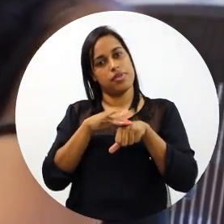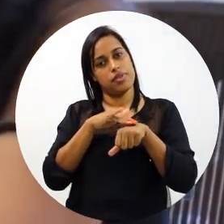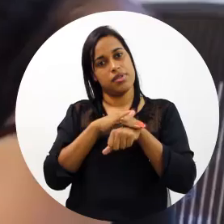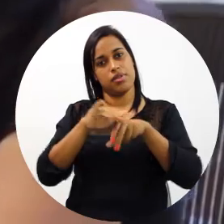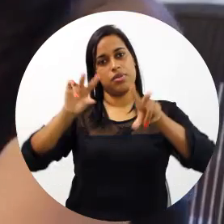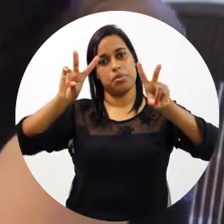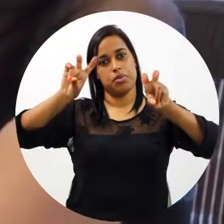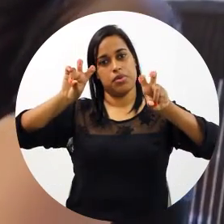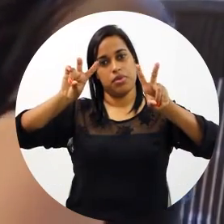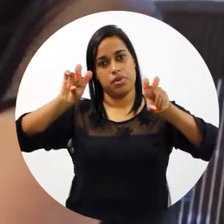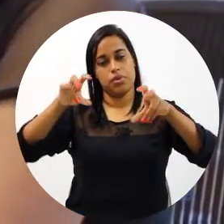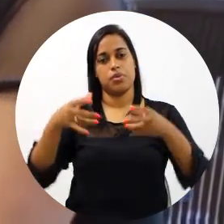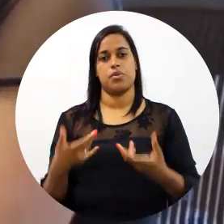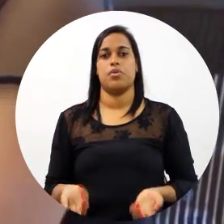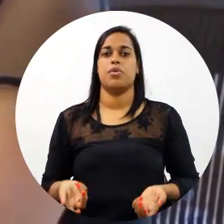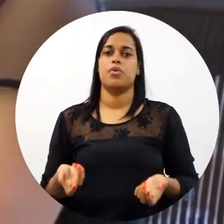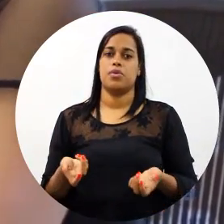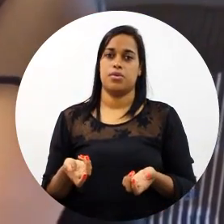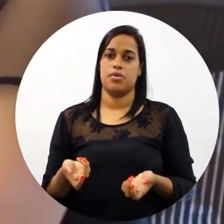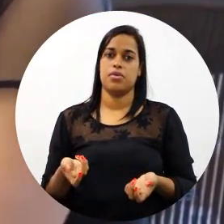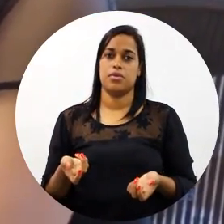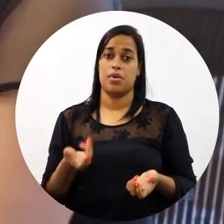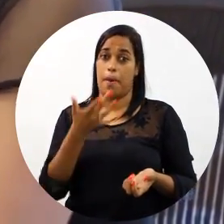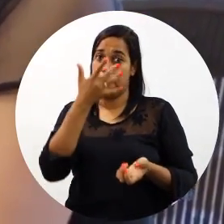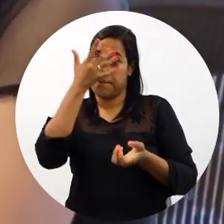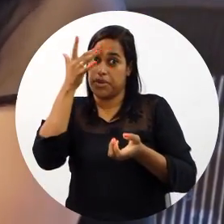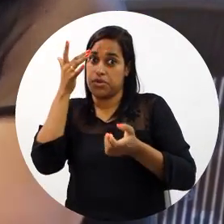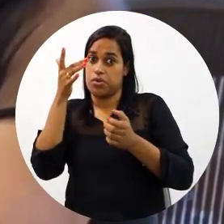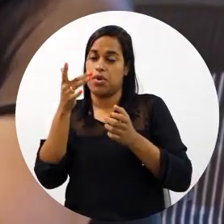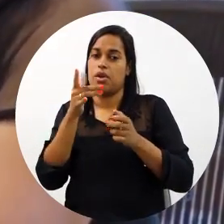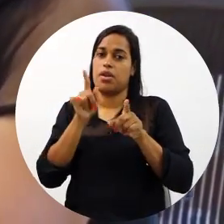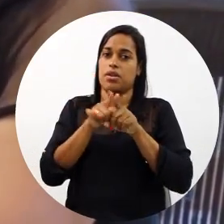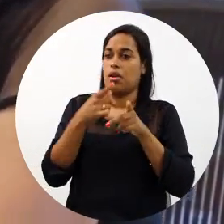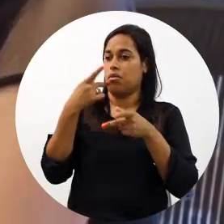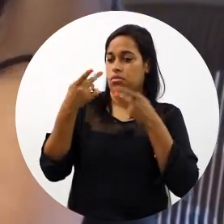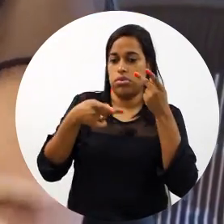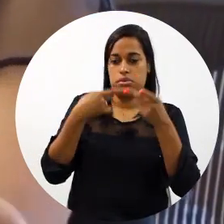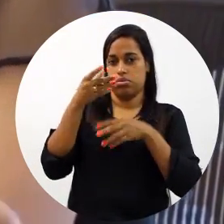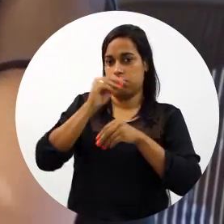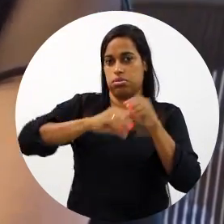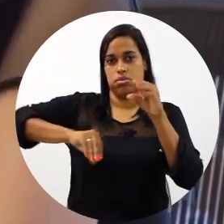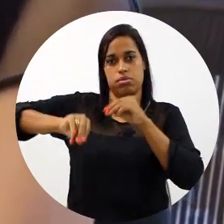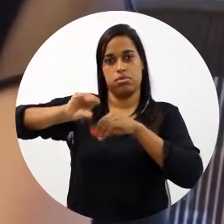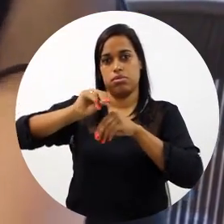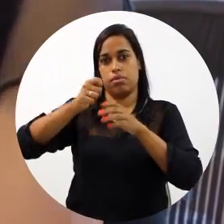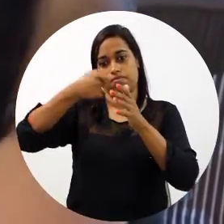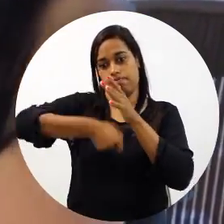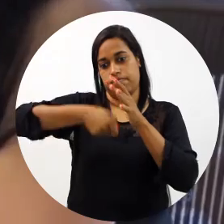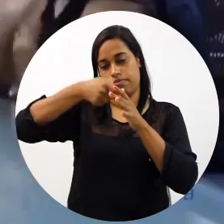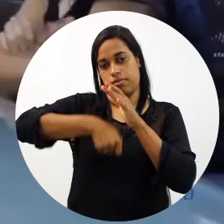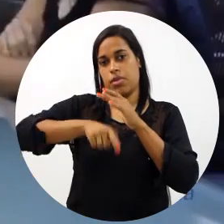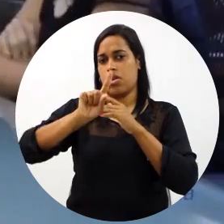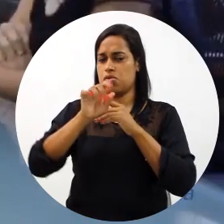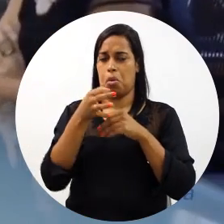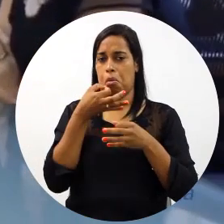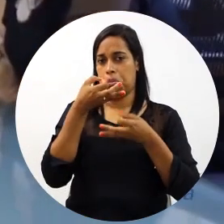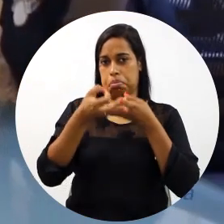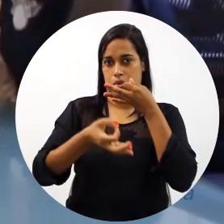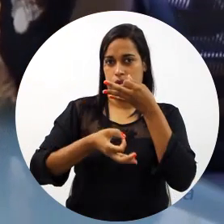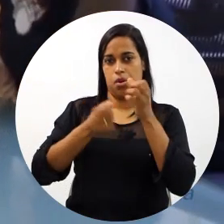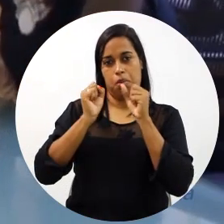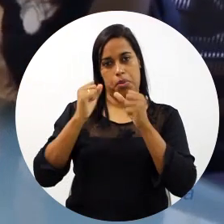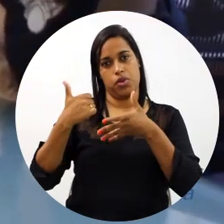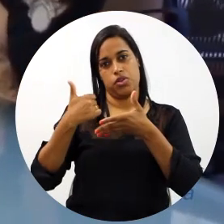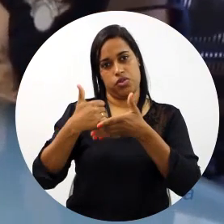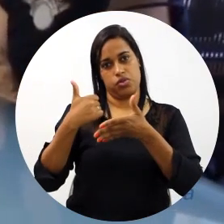assunto. E aí, às vezes, surte mais efeito do que alguém que está de fora falando como se estivesse impondo. Então, é uma dica que pode ajudar também